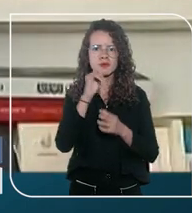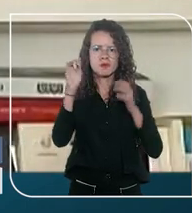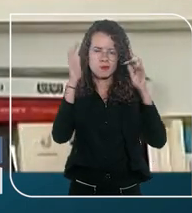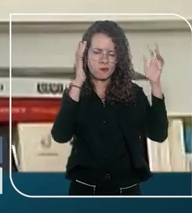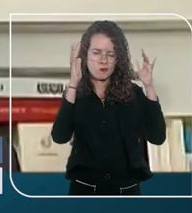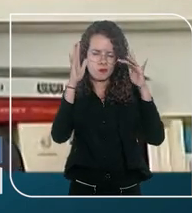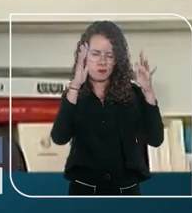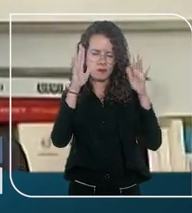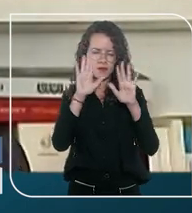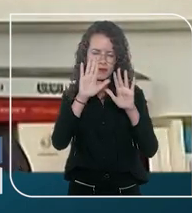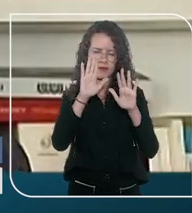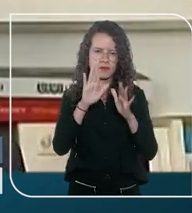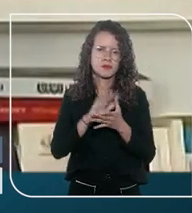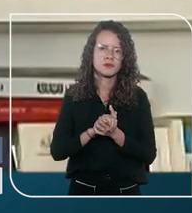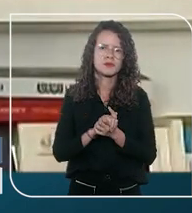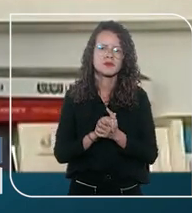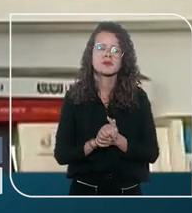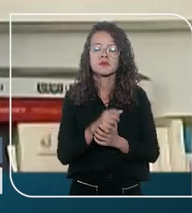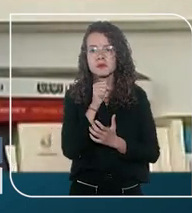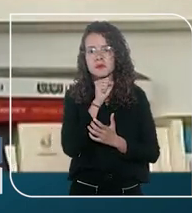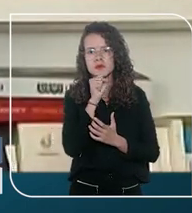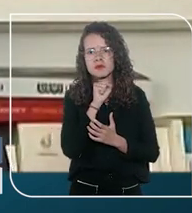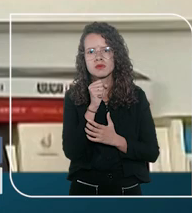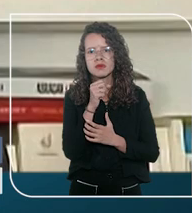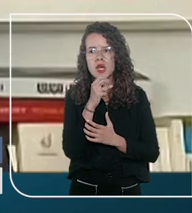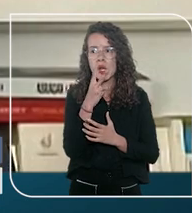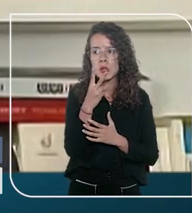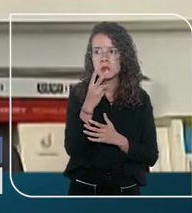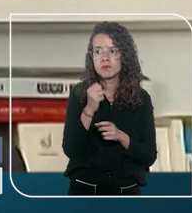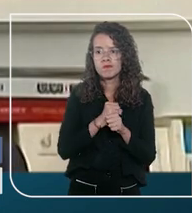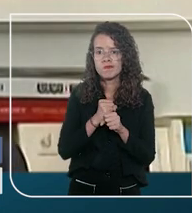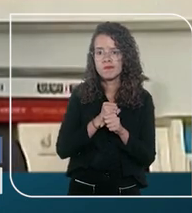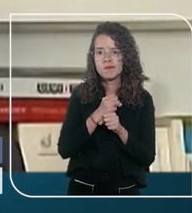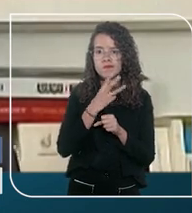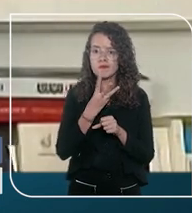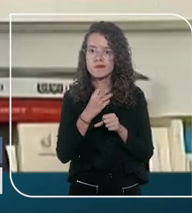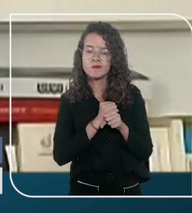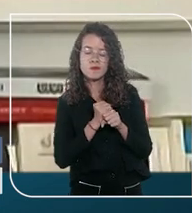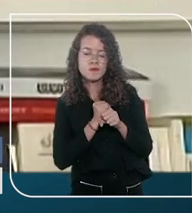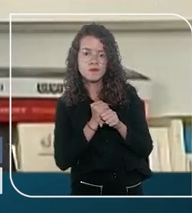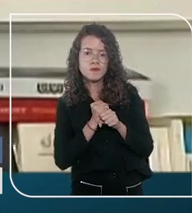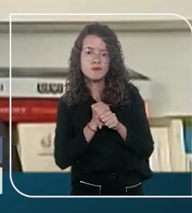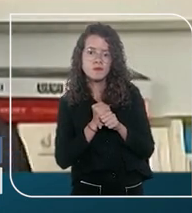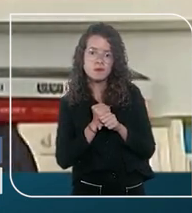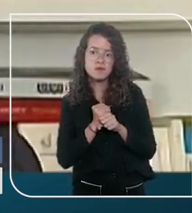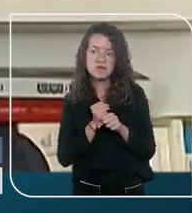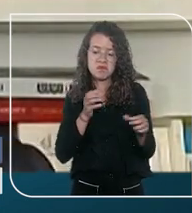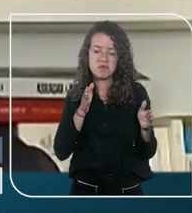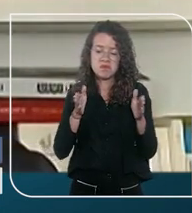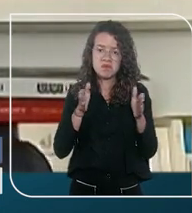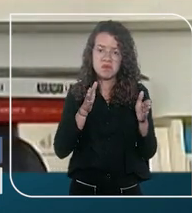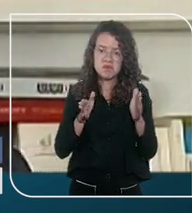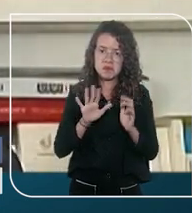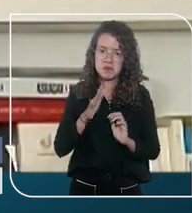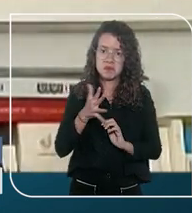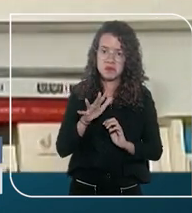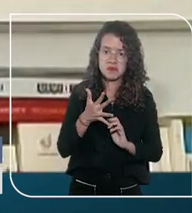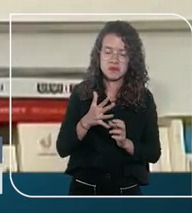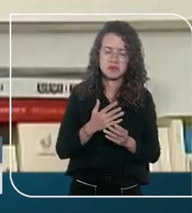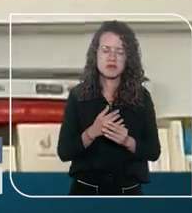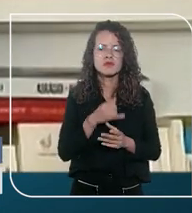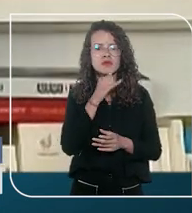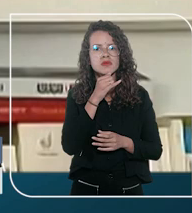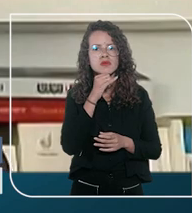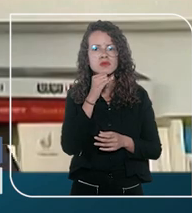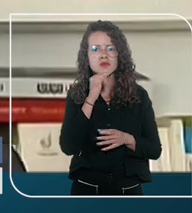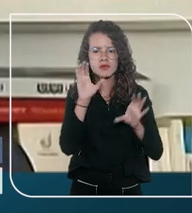imaginar essa atualidade? Sei lá, uma diferença de 2 anos, de 3 anos, de 4 anos? Por exemplo, nós temos um